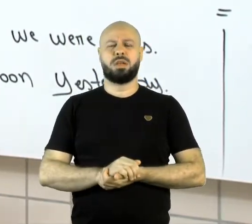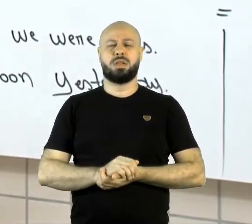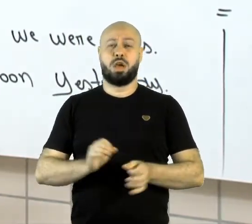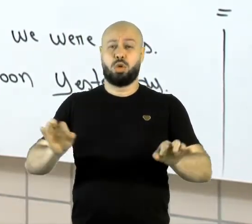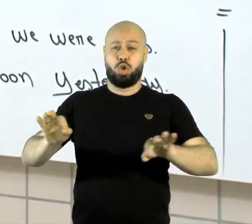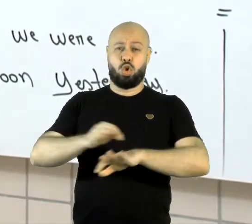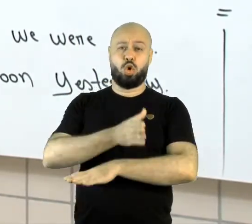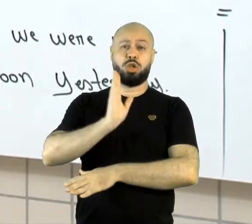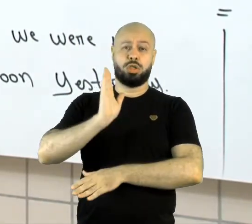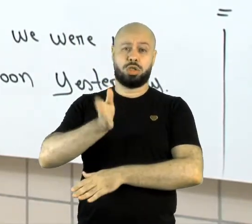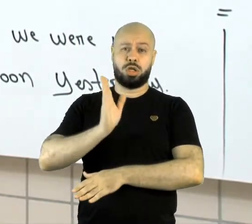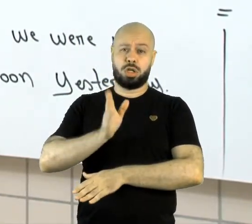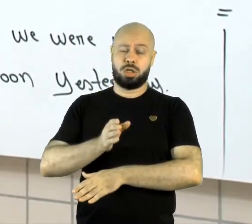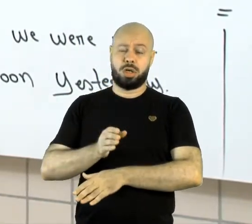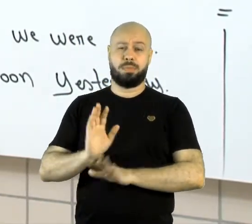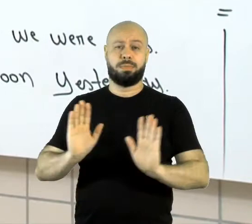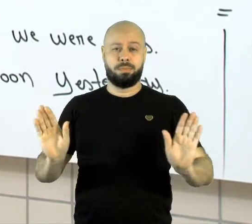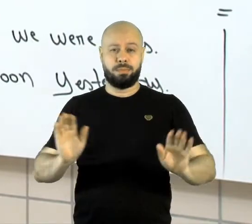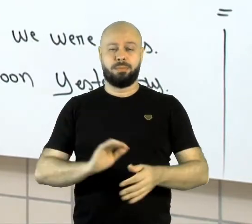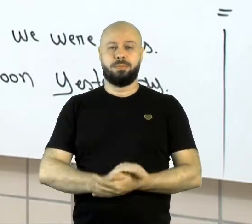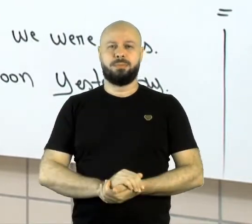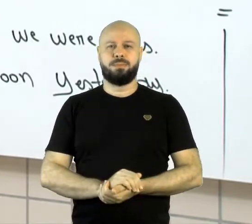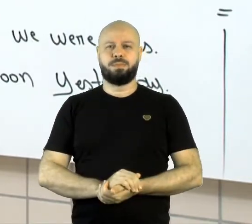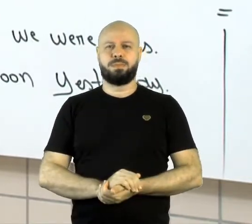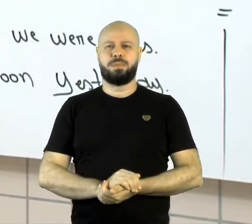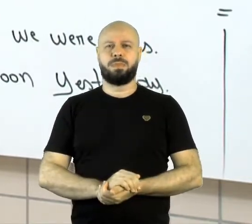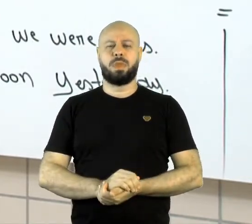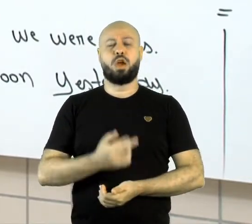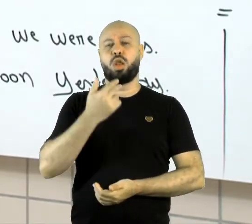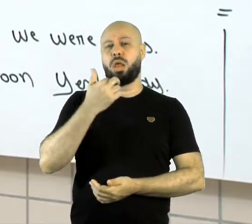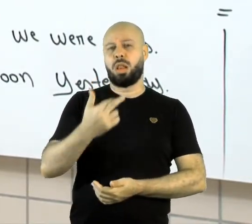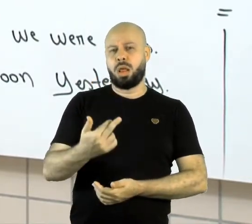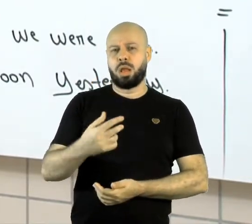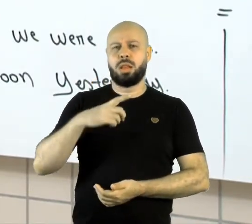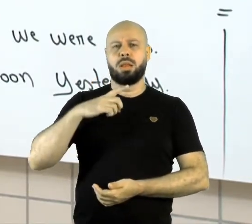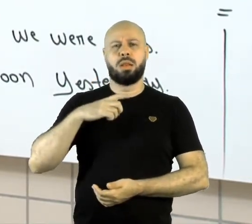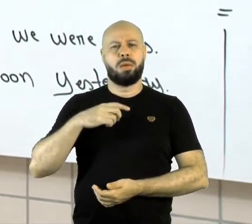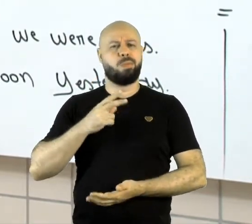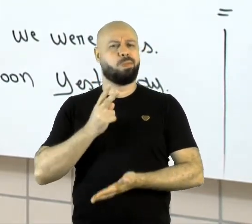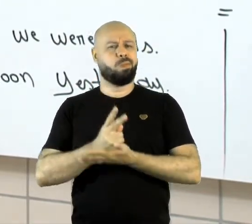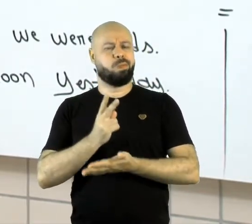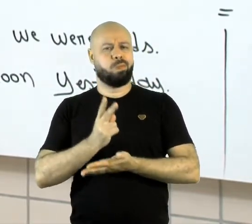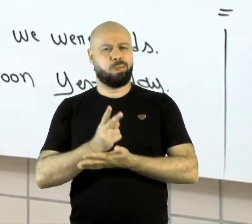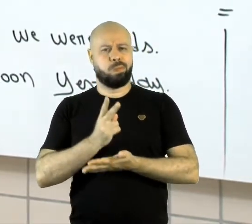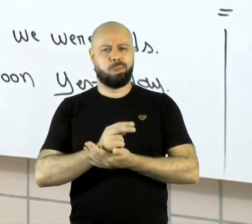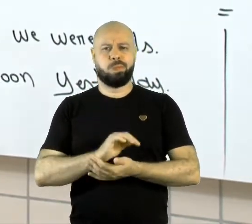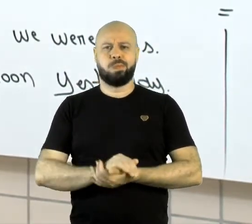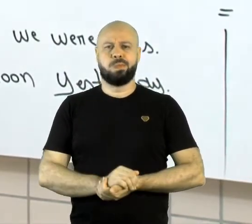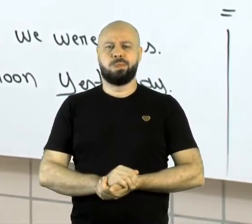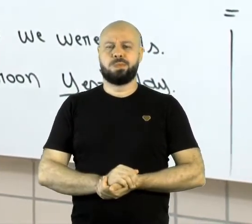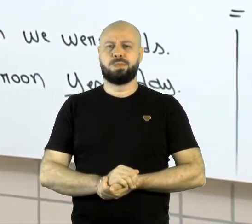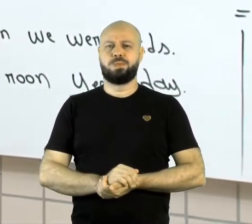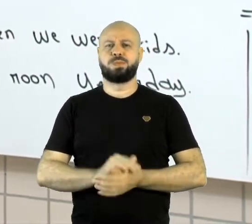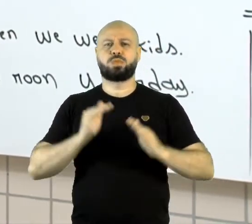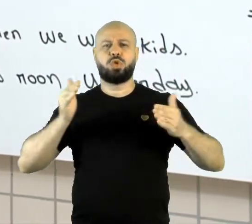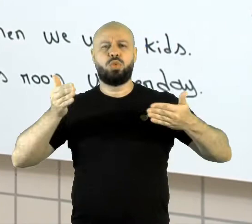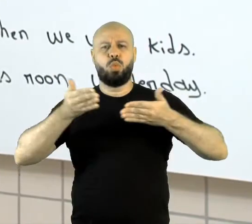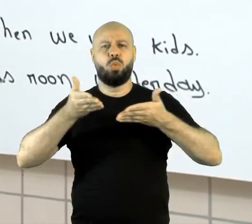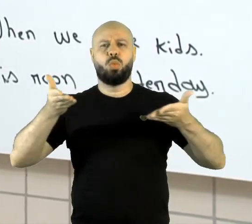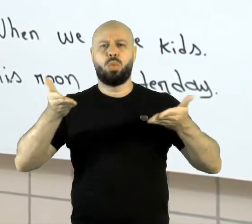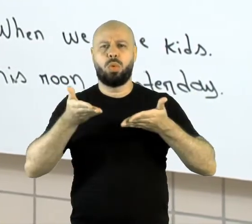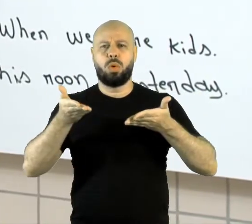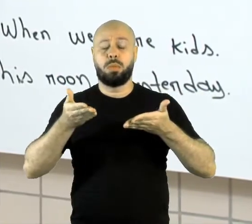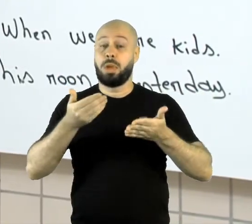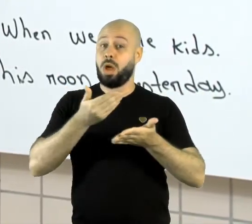passado e ponto final. Na língua inglesa, a mesma coisa. Então a gente vai enfatizar, porque na